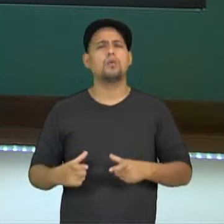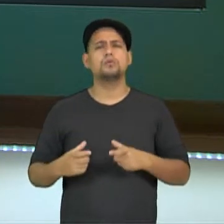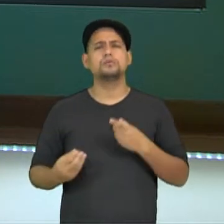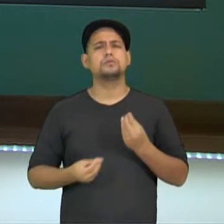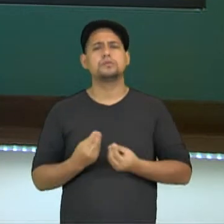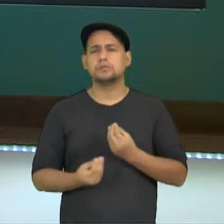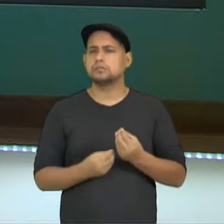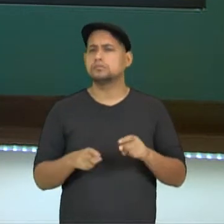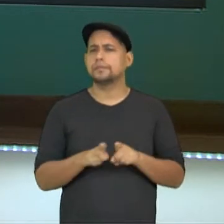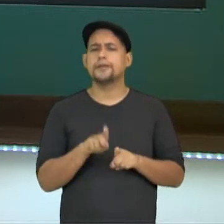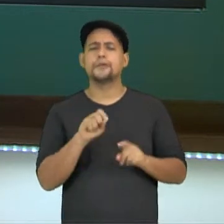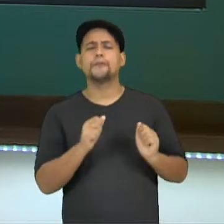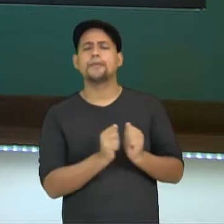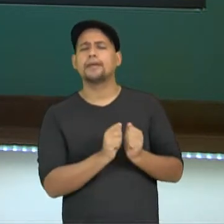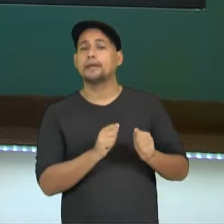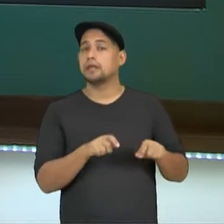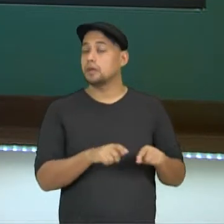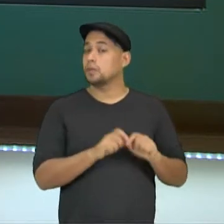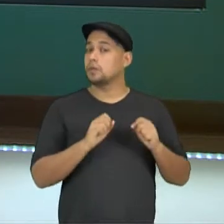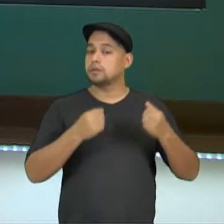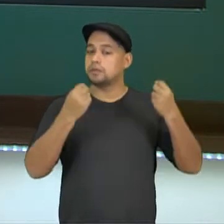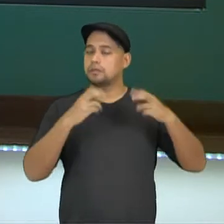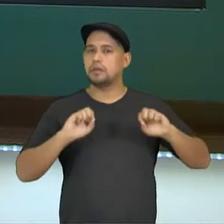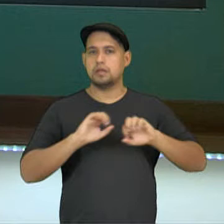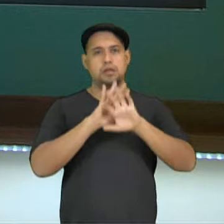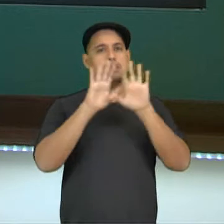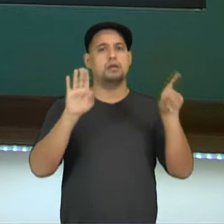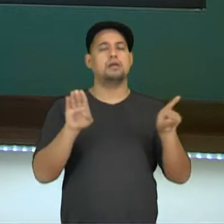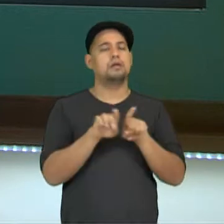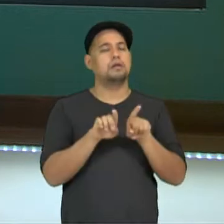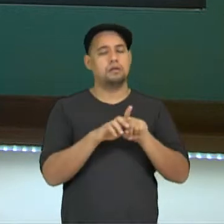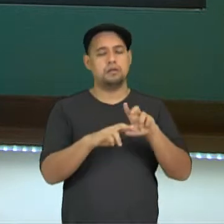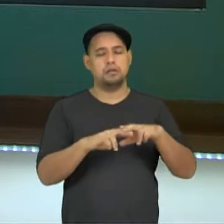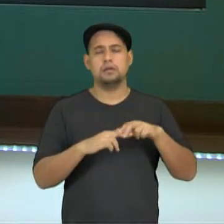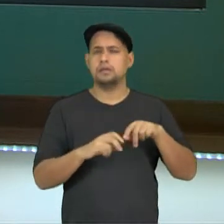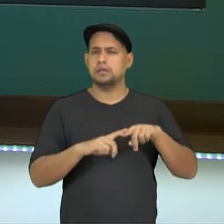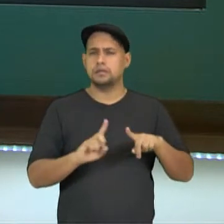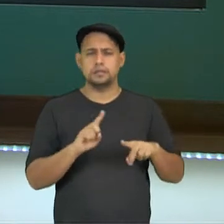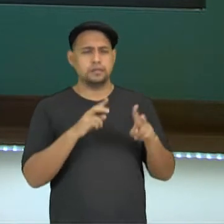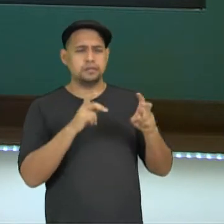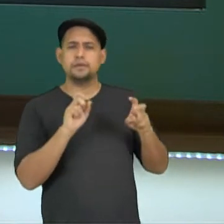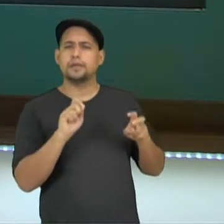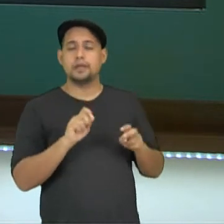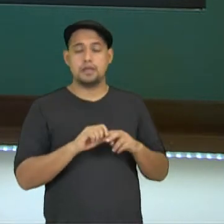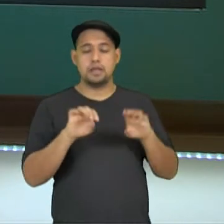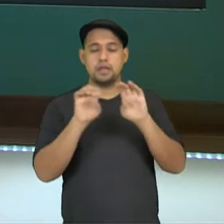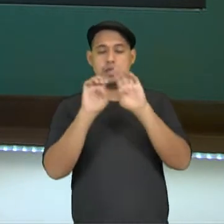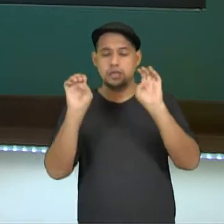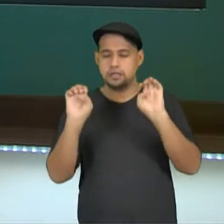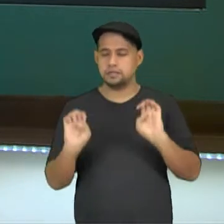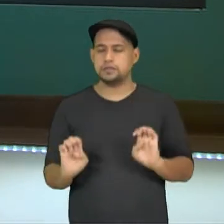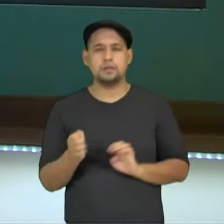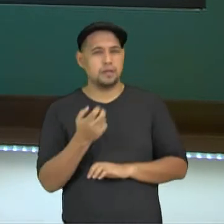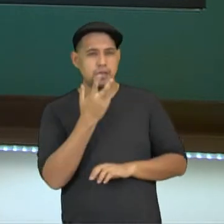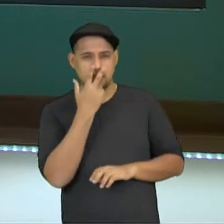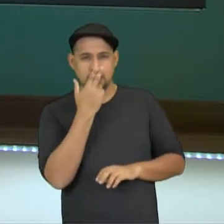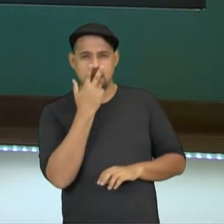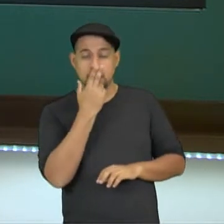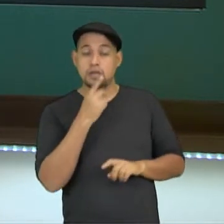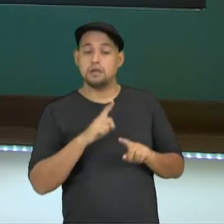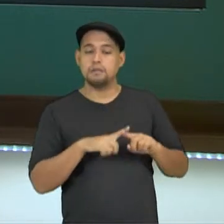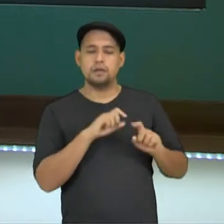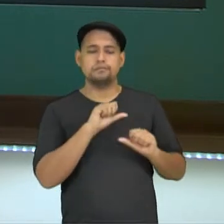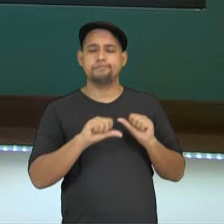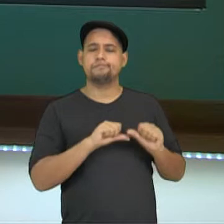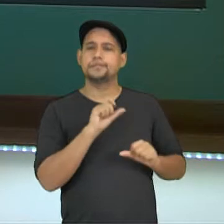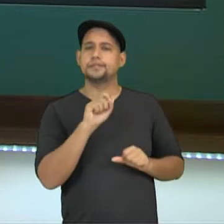que pode trazer um pouco mais sobre causas e consequências. Então a gente vê que a estrutura ela é bem parecida, o que muda